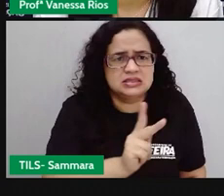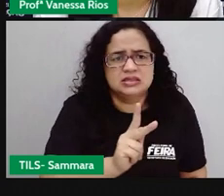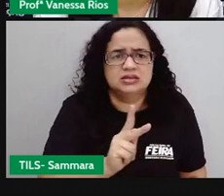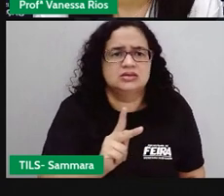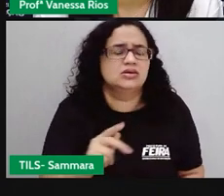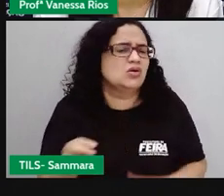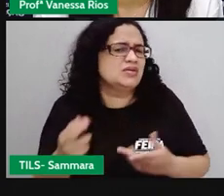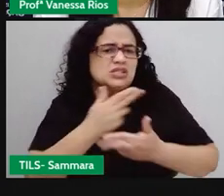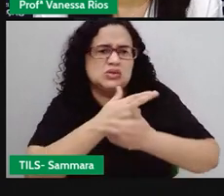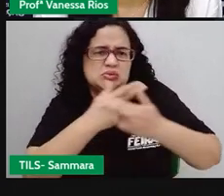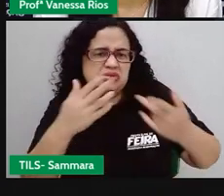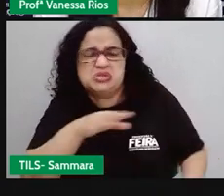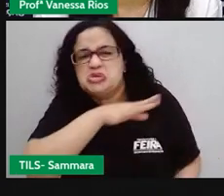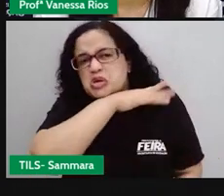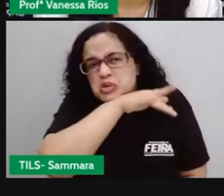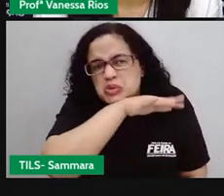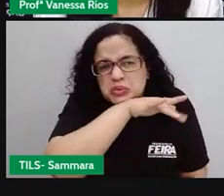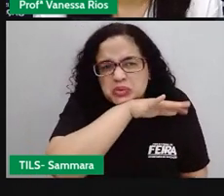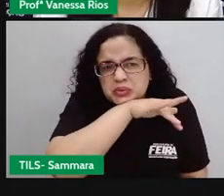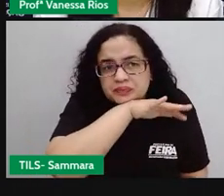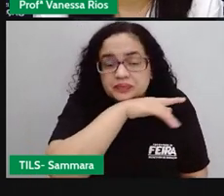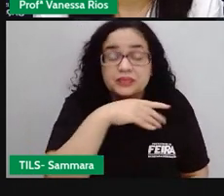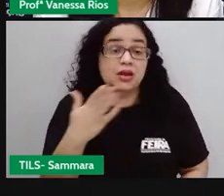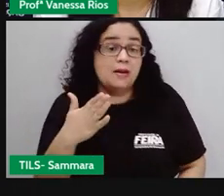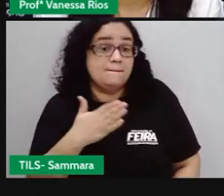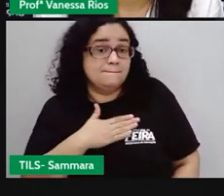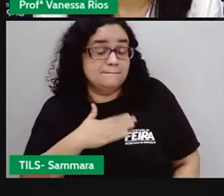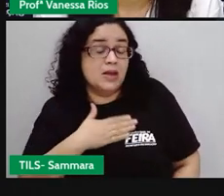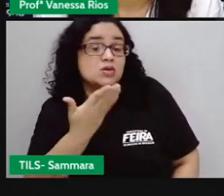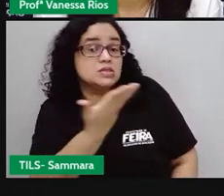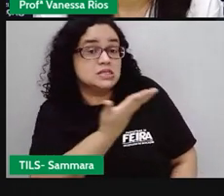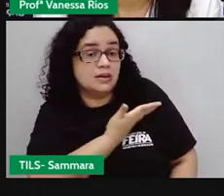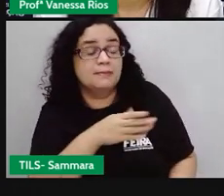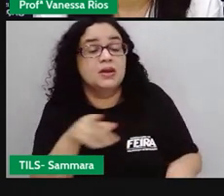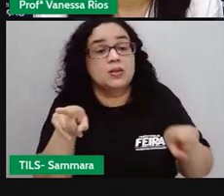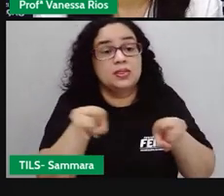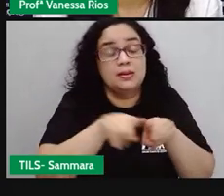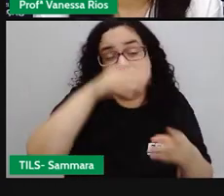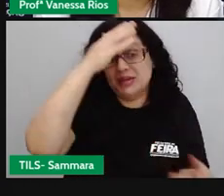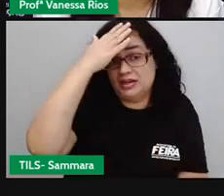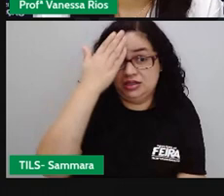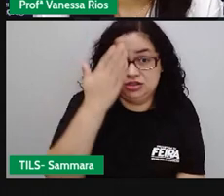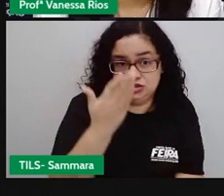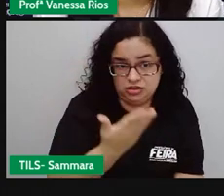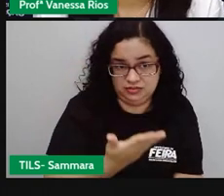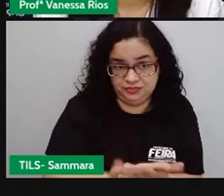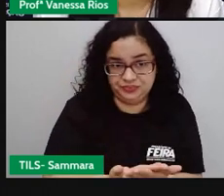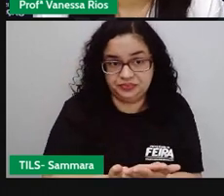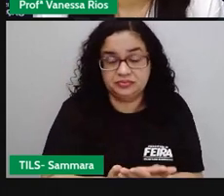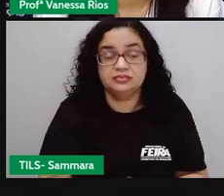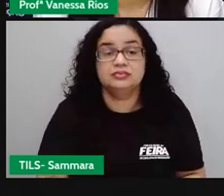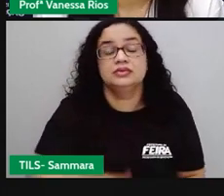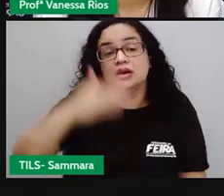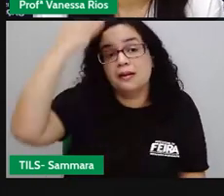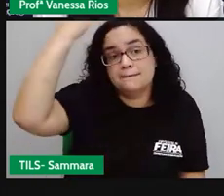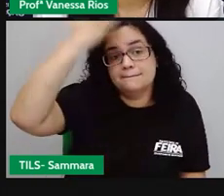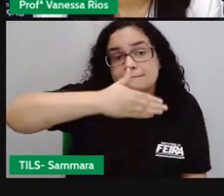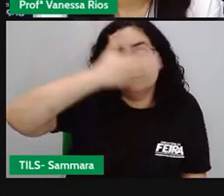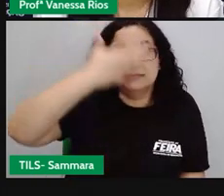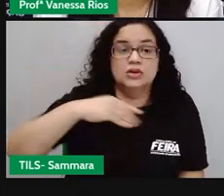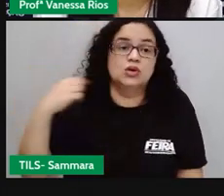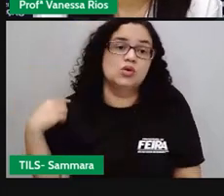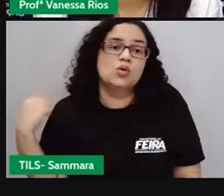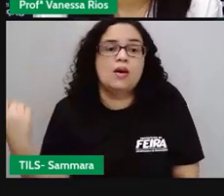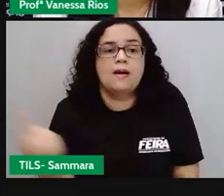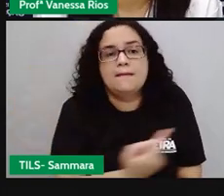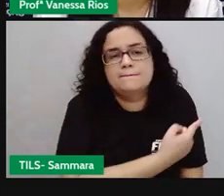matando coisas perversas. Os meus amigos também acreditavam nisso. A prova para nós era